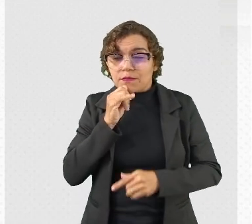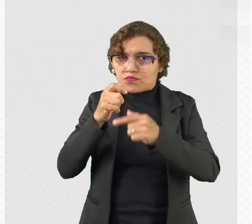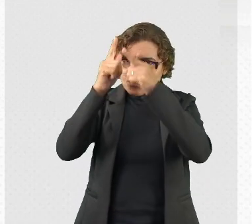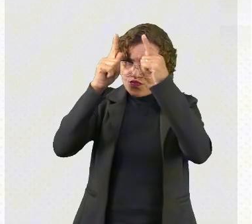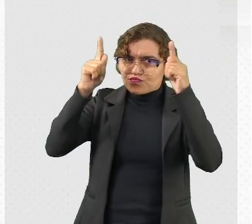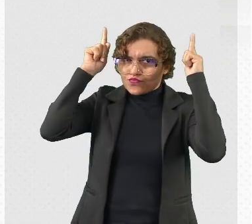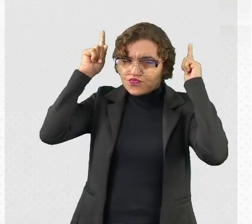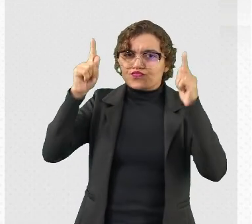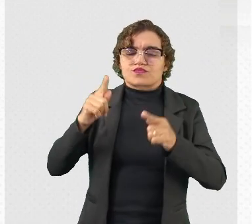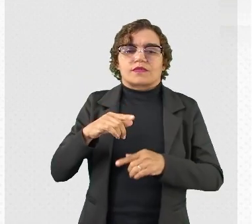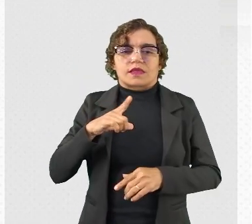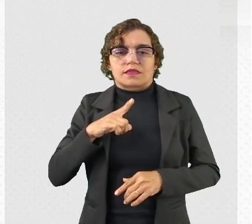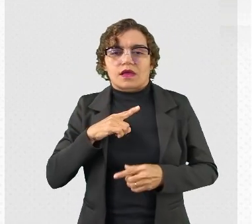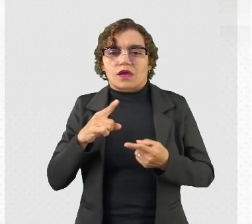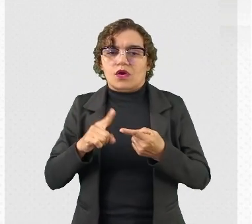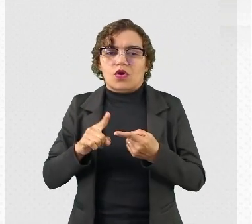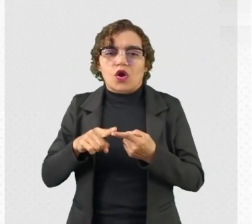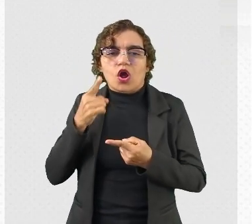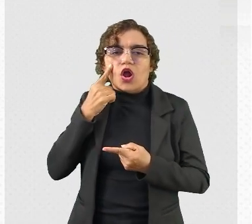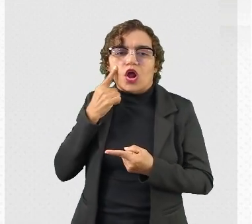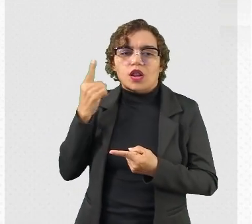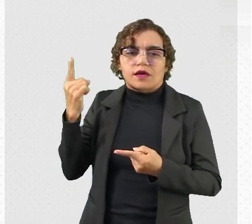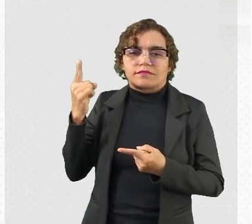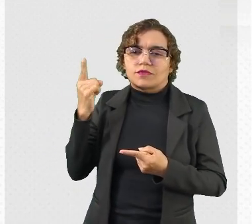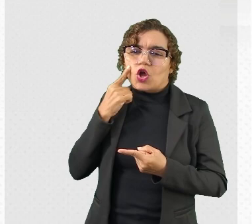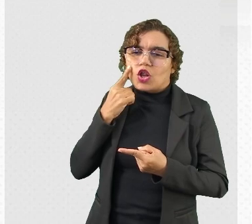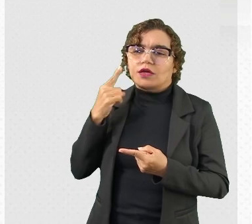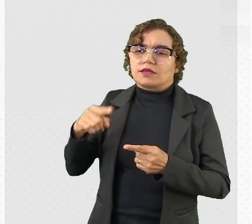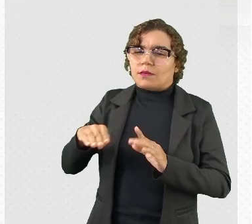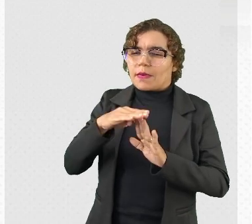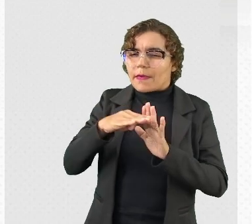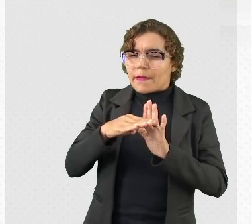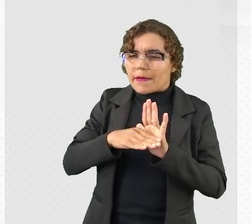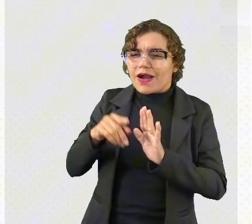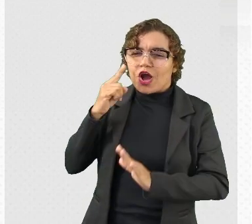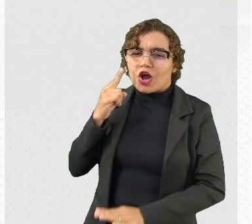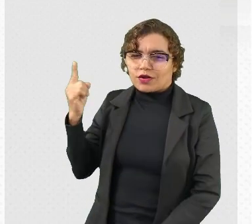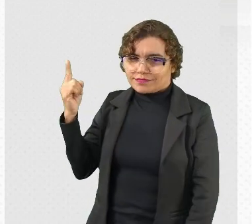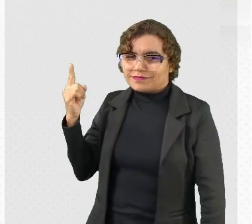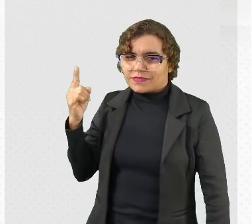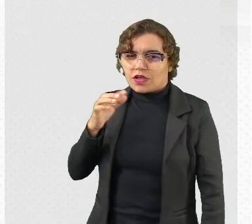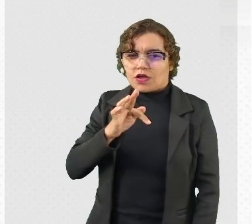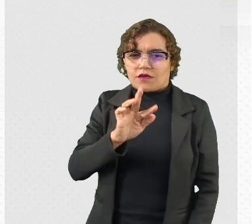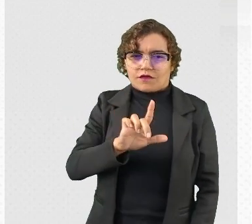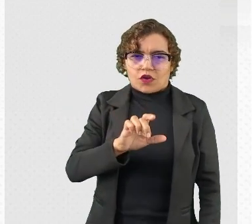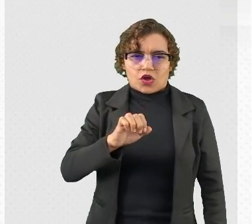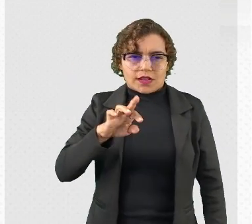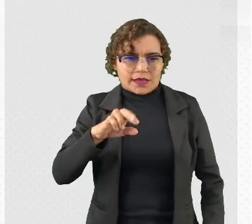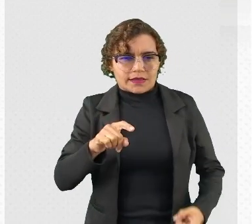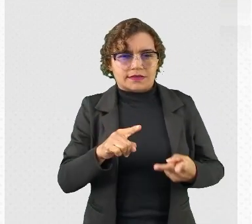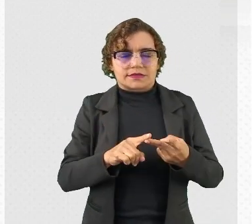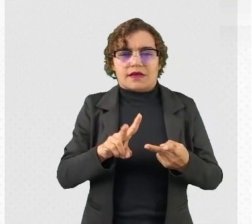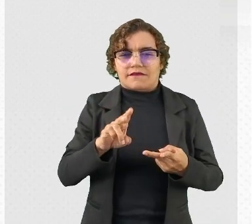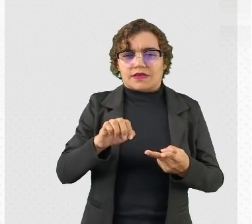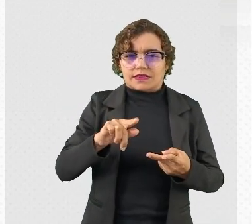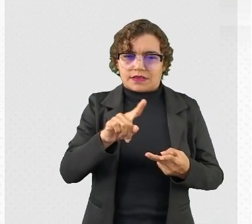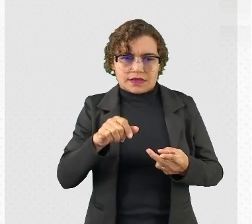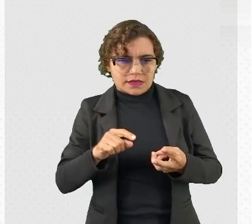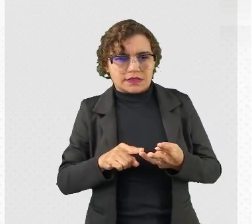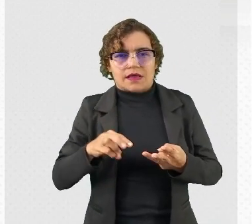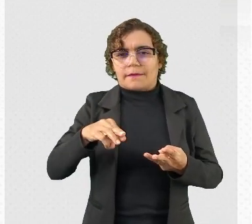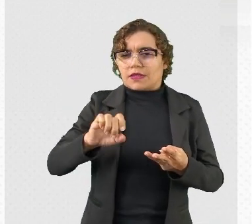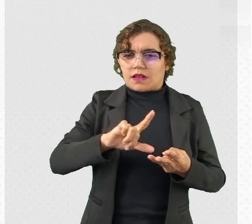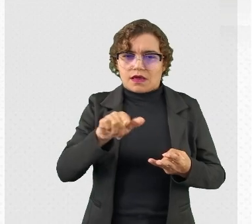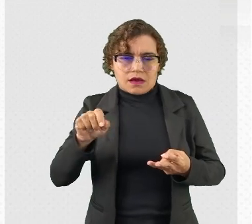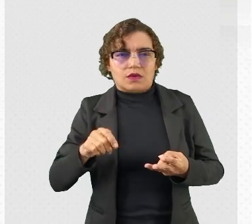No caso aqui é Florença, Veneza, Milão, Nápoles. E aí vocês que gostam de assistir futebol, pensam que estou